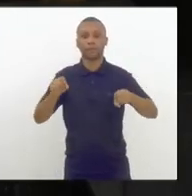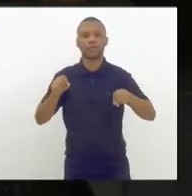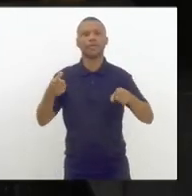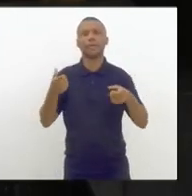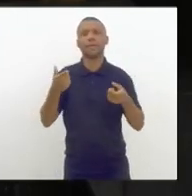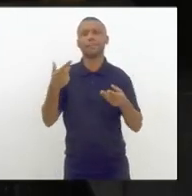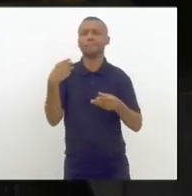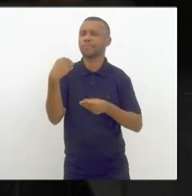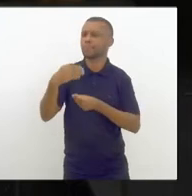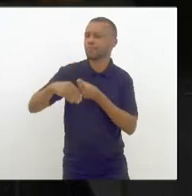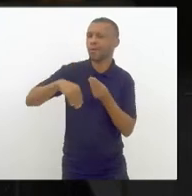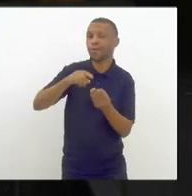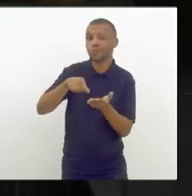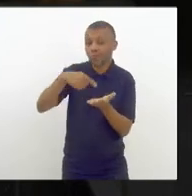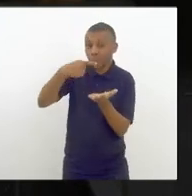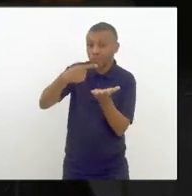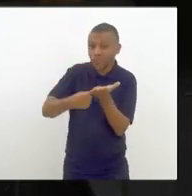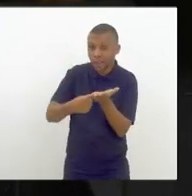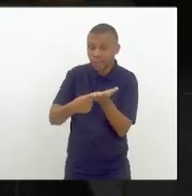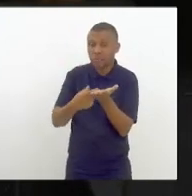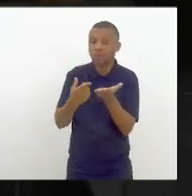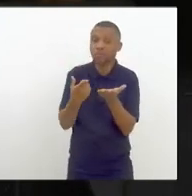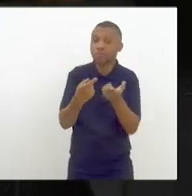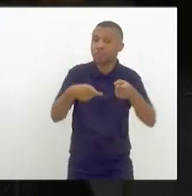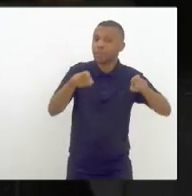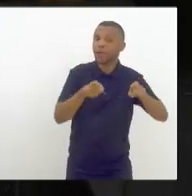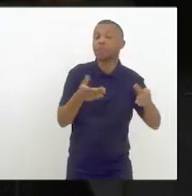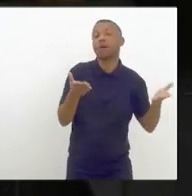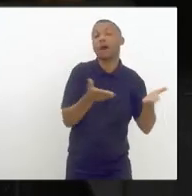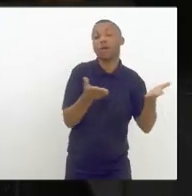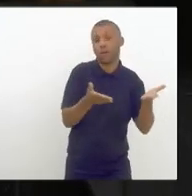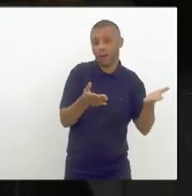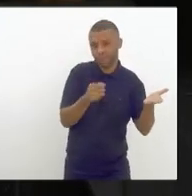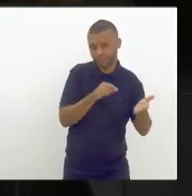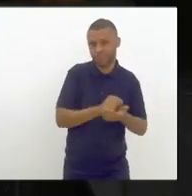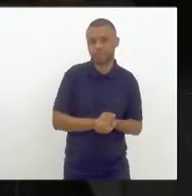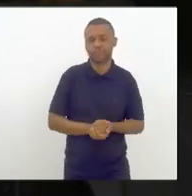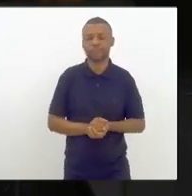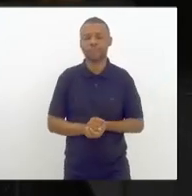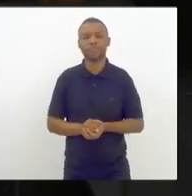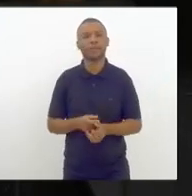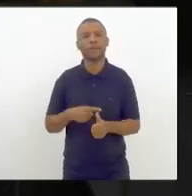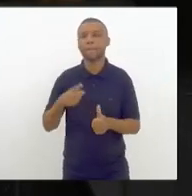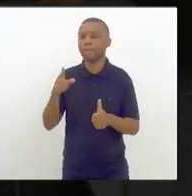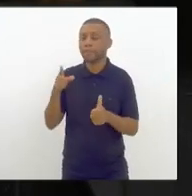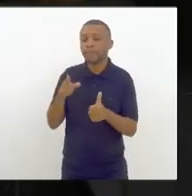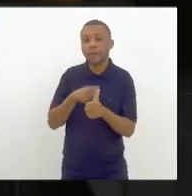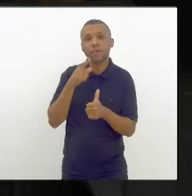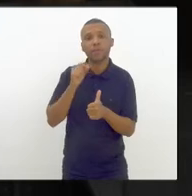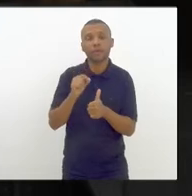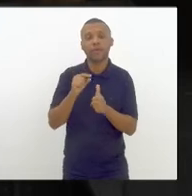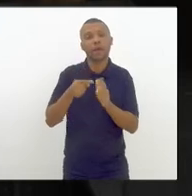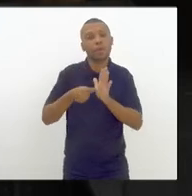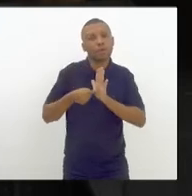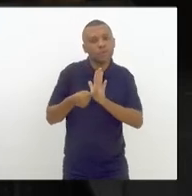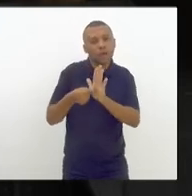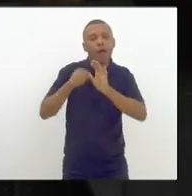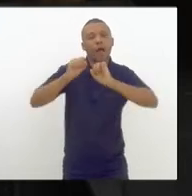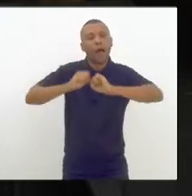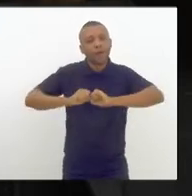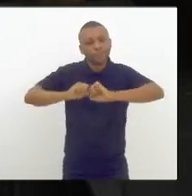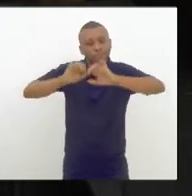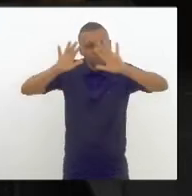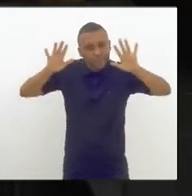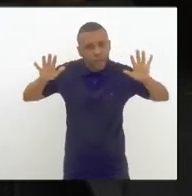mistura com os compromissos deste mandado primeiro a necessidade de dar transparência ao mandato